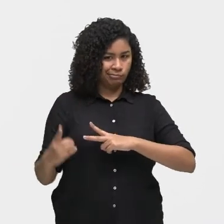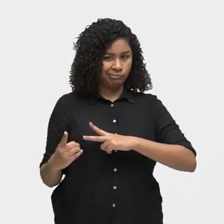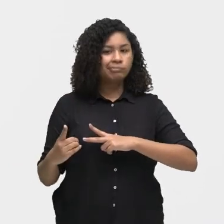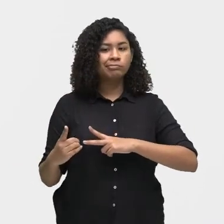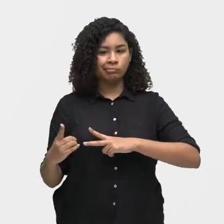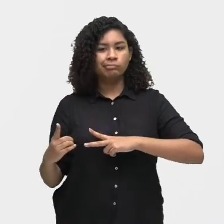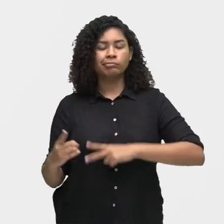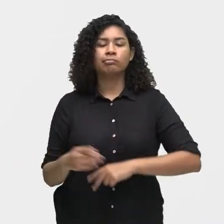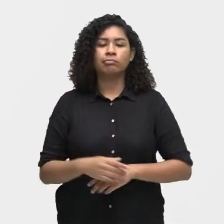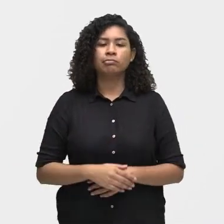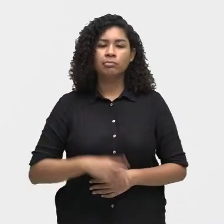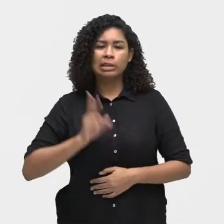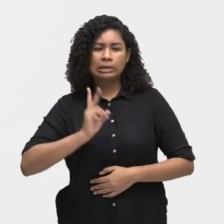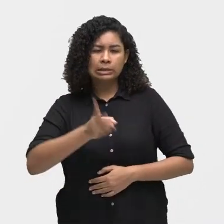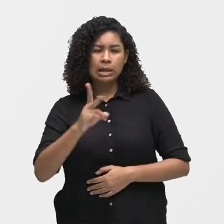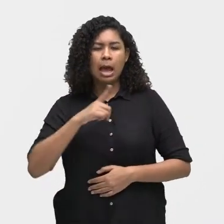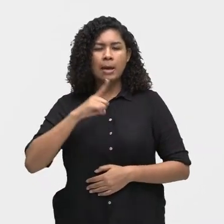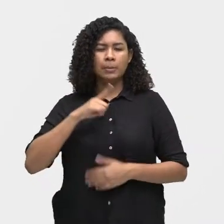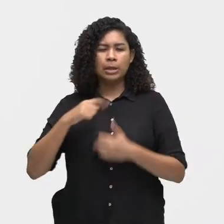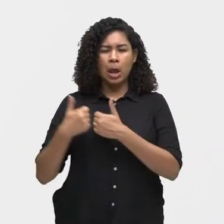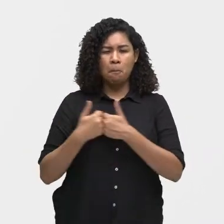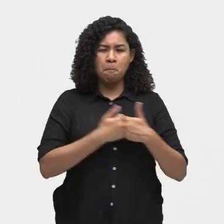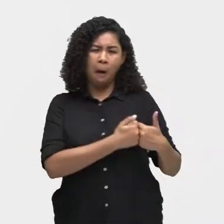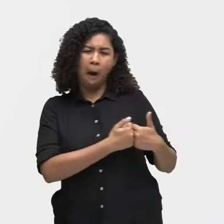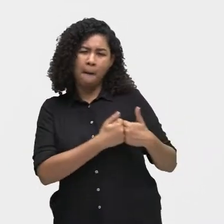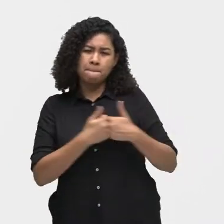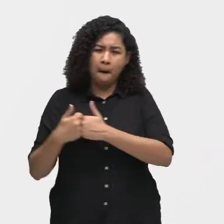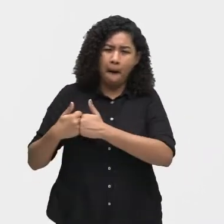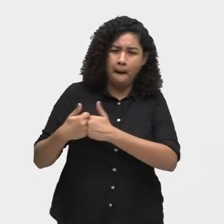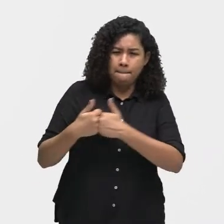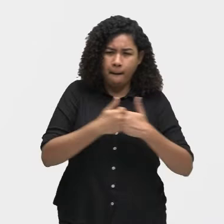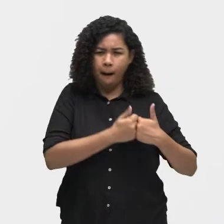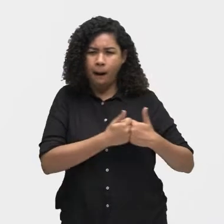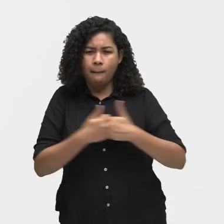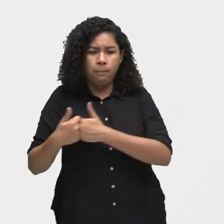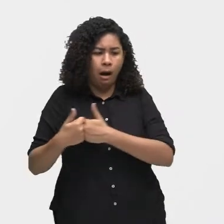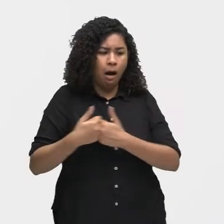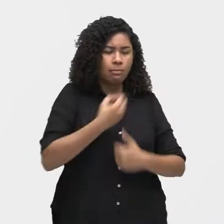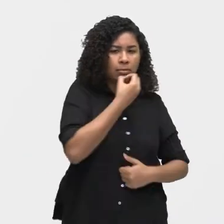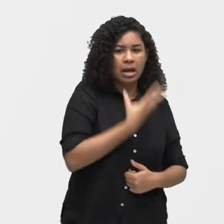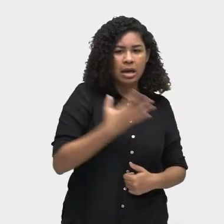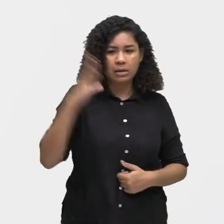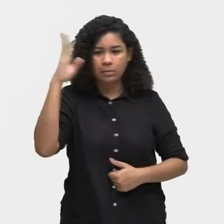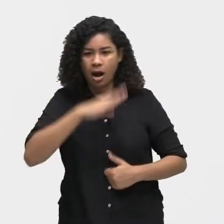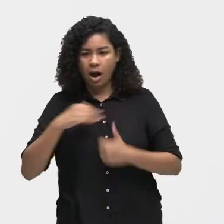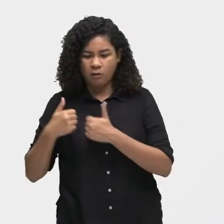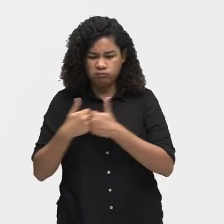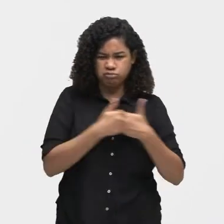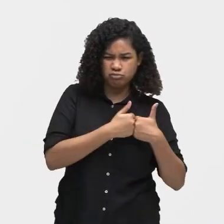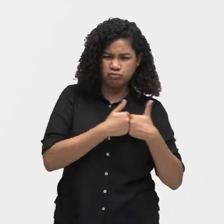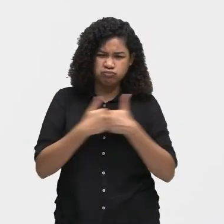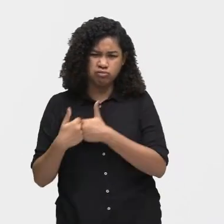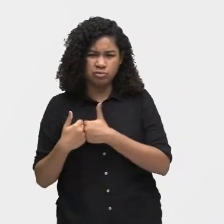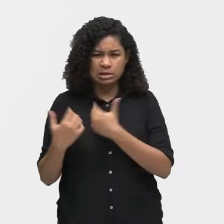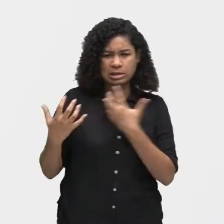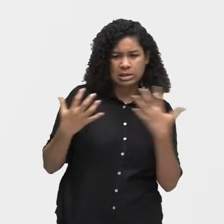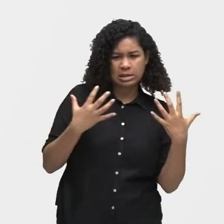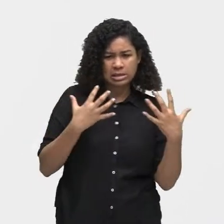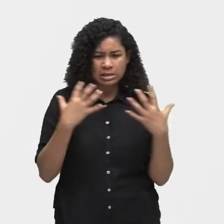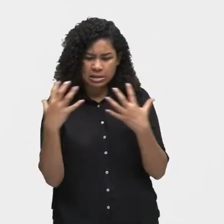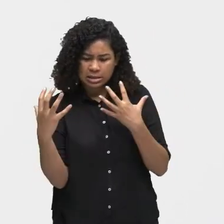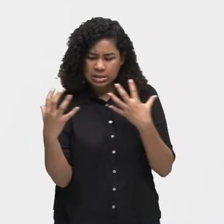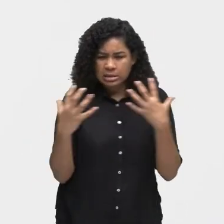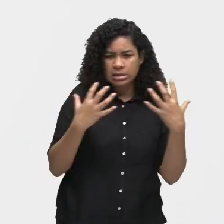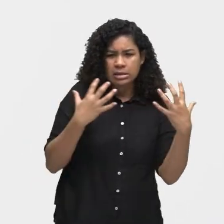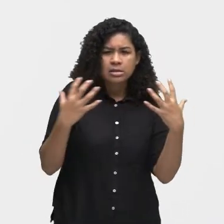uma eterna briga entre bem e mal, né? Mas, na outra cartela, nós vamos ver que